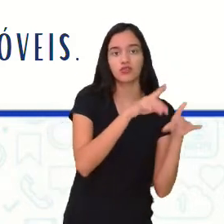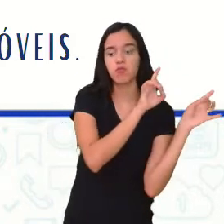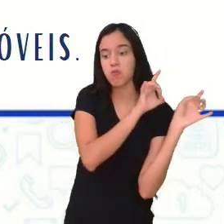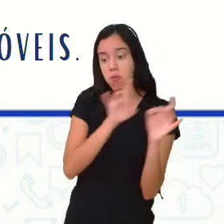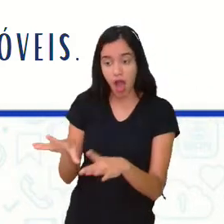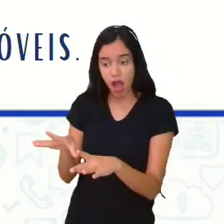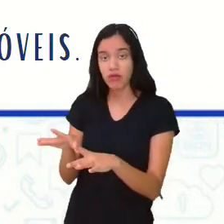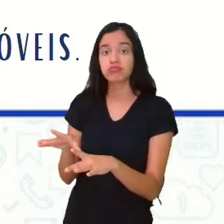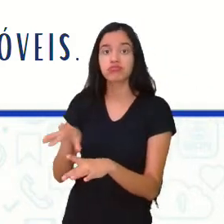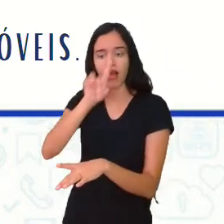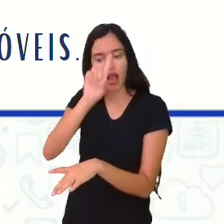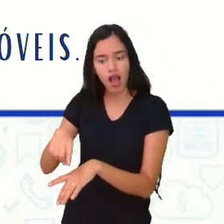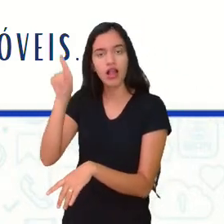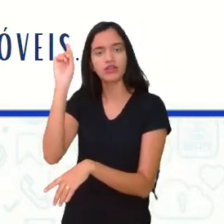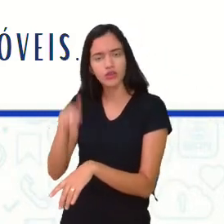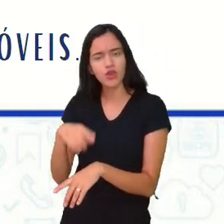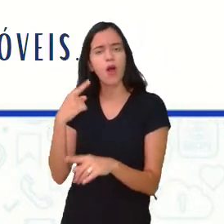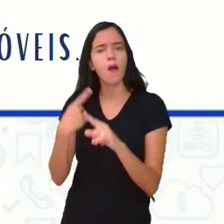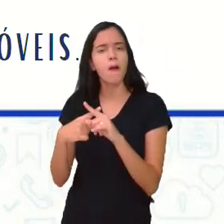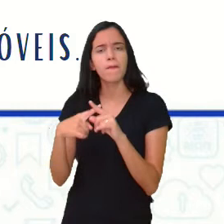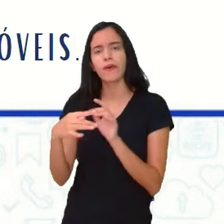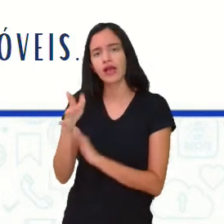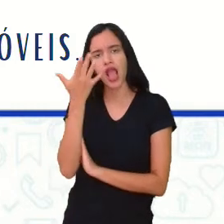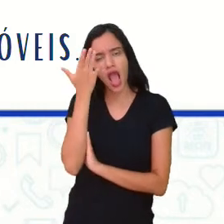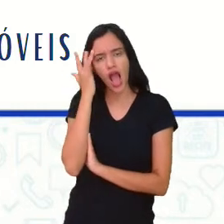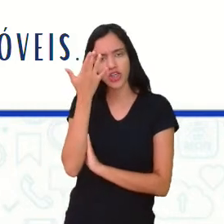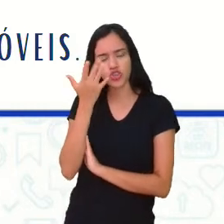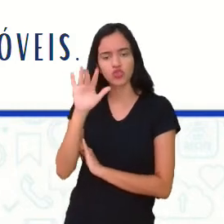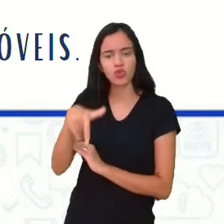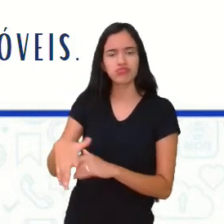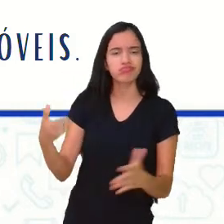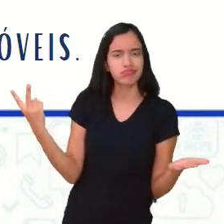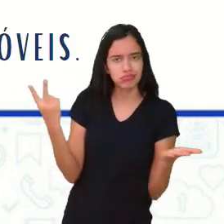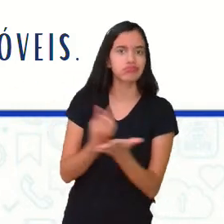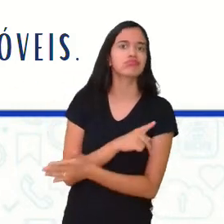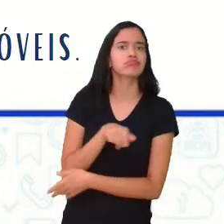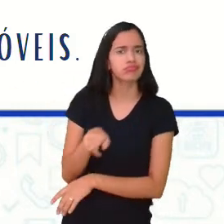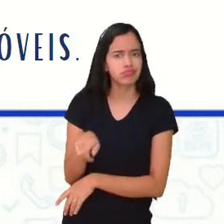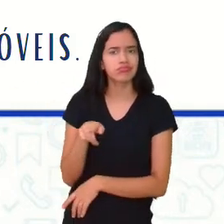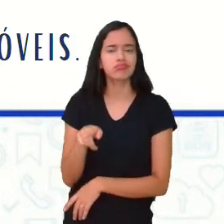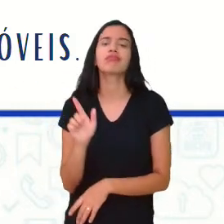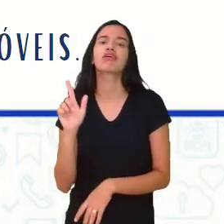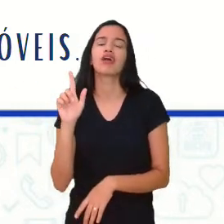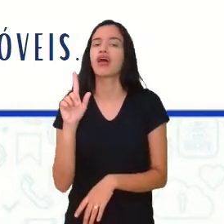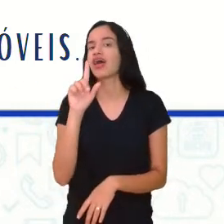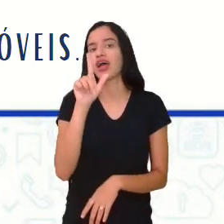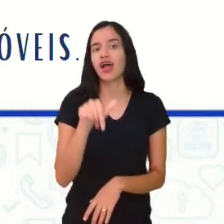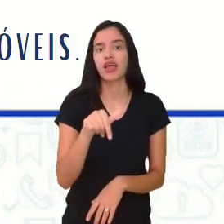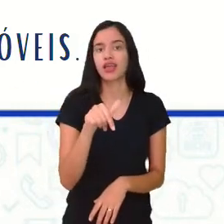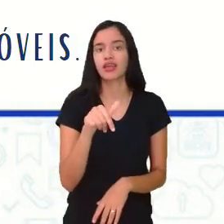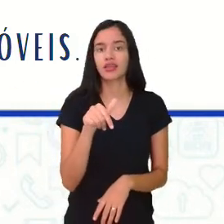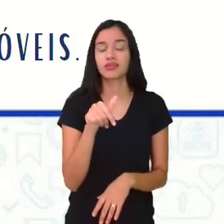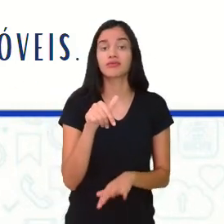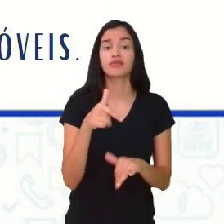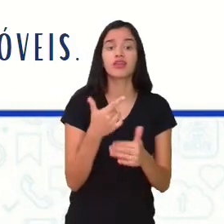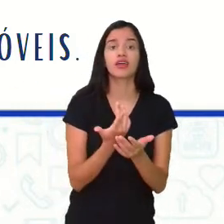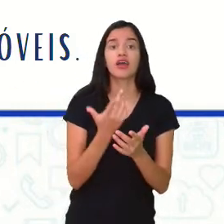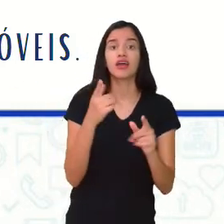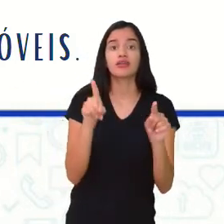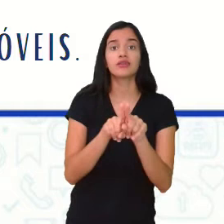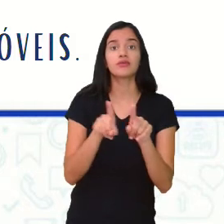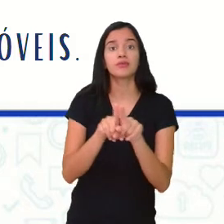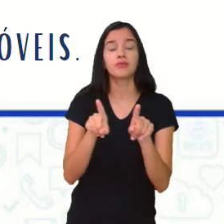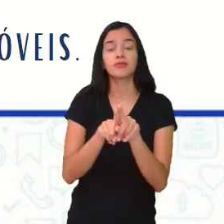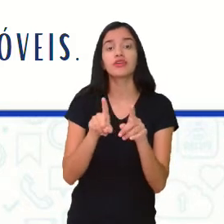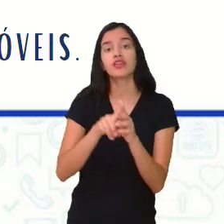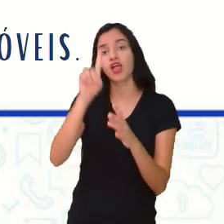de dentro da igreja, porque achou que ele estava extrapolando, né, a questão da liturgia, a